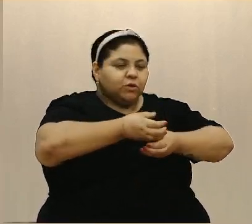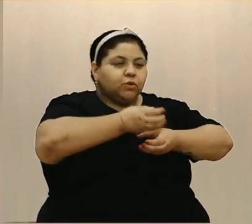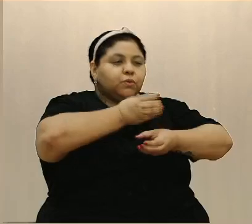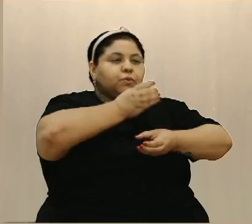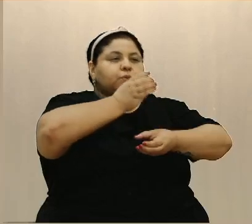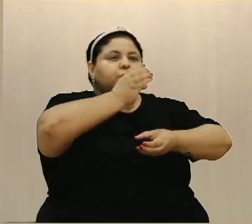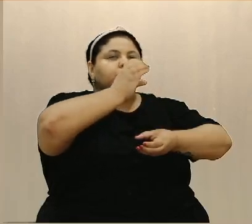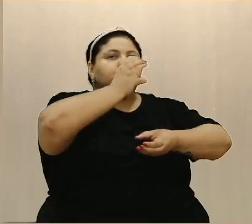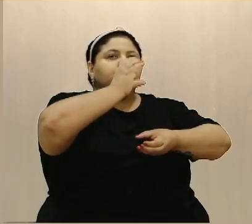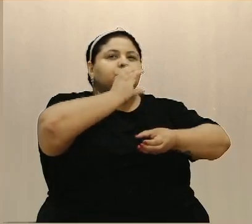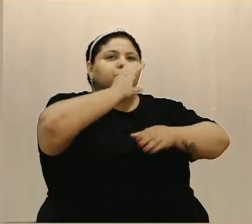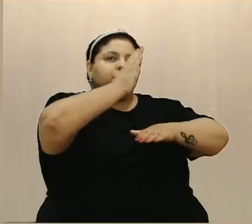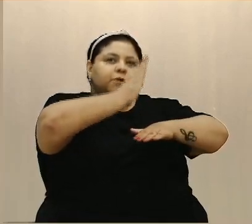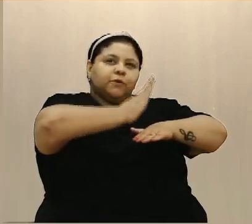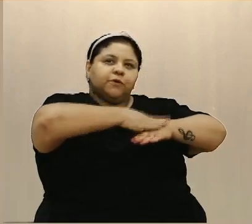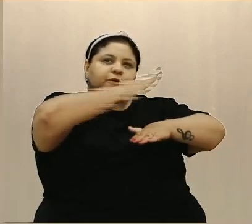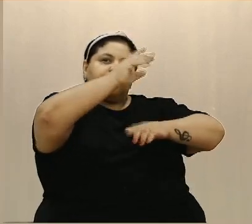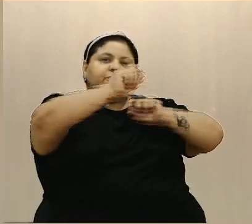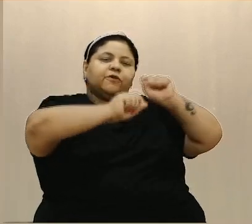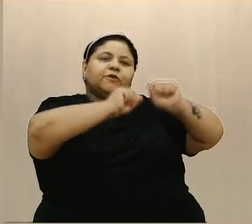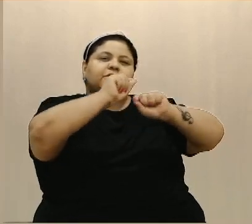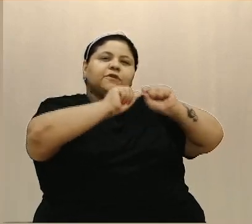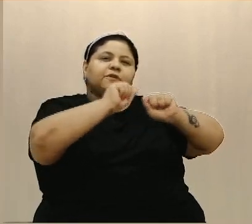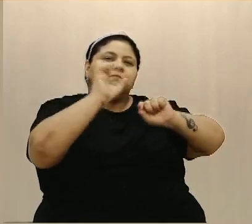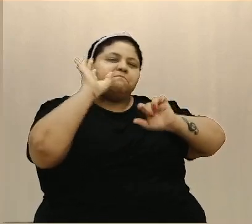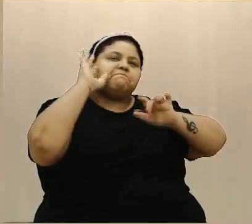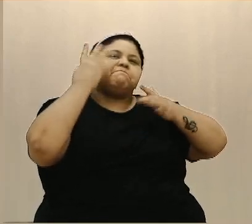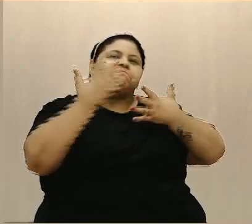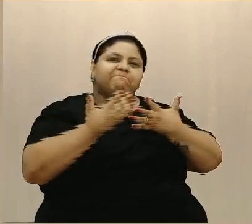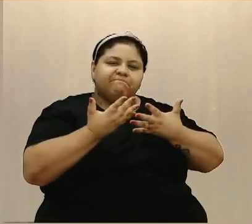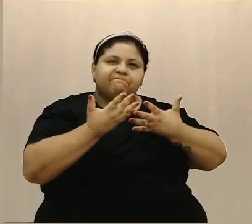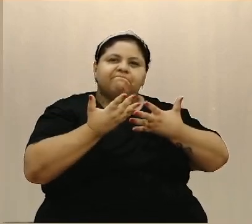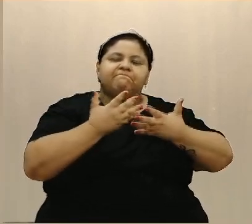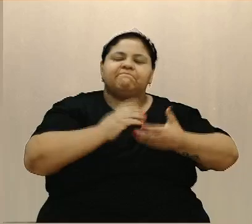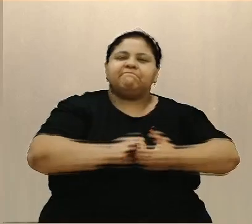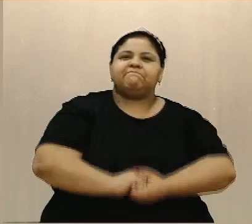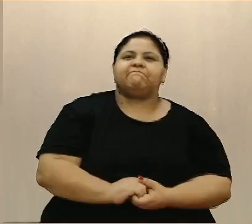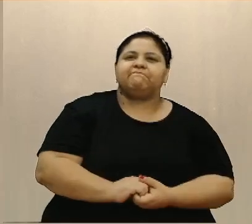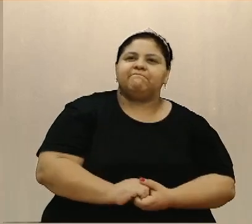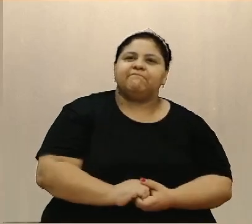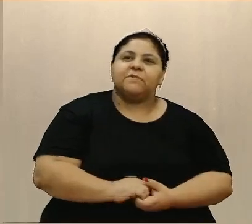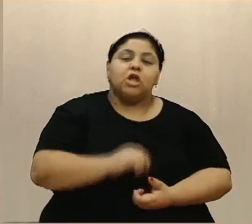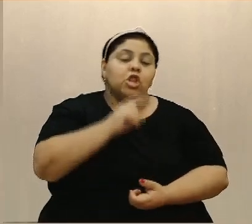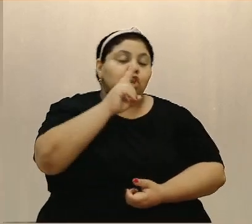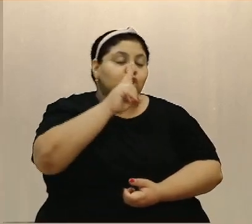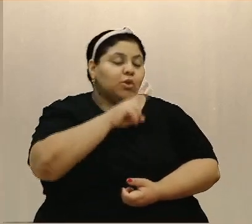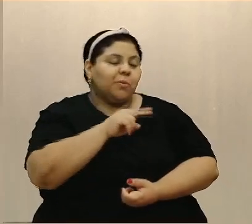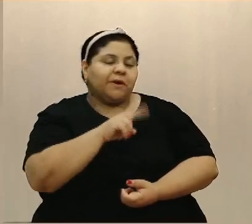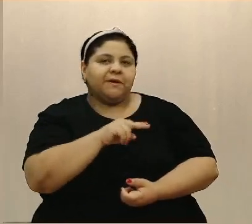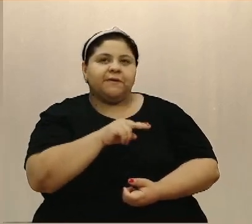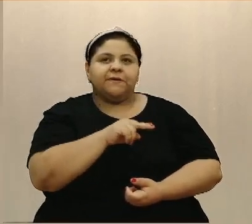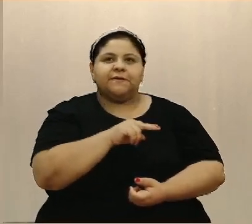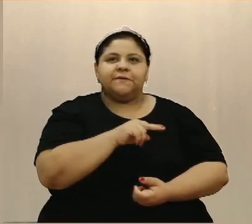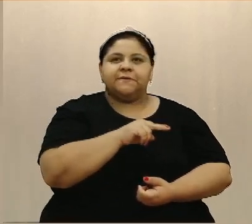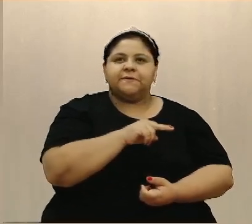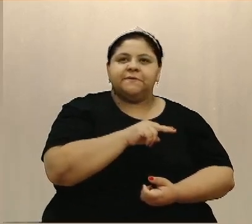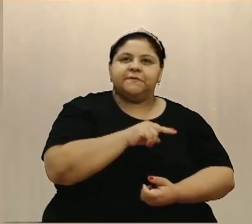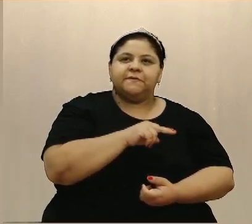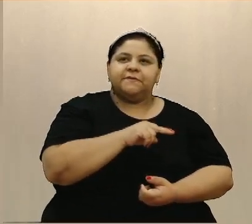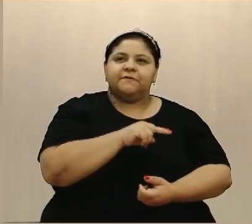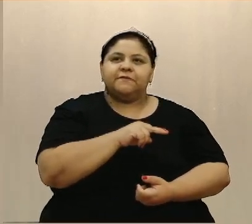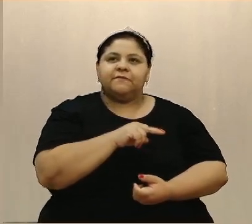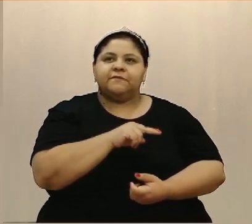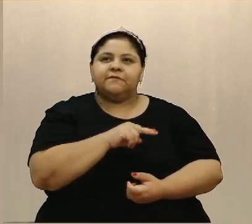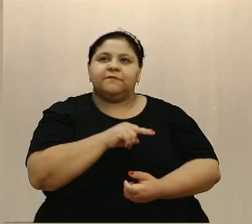mundos, mas o que foi nunca mais será. Mas o